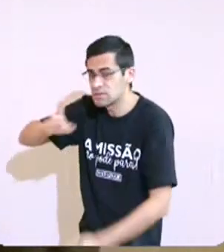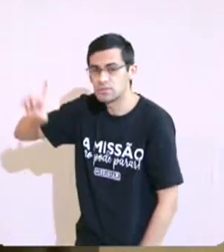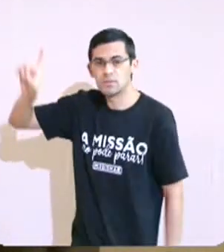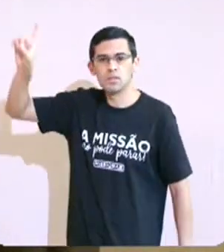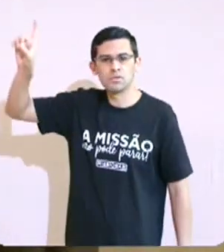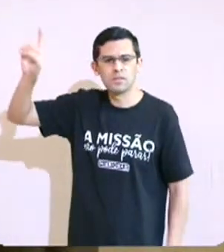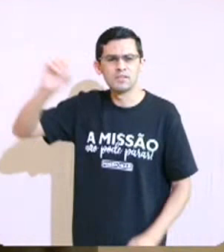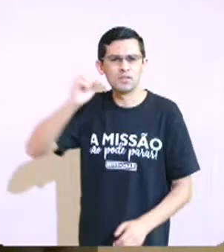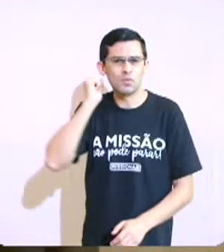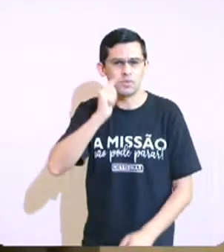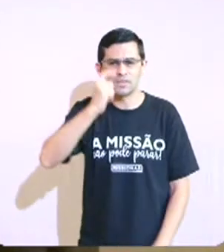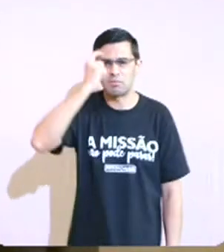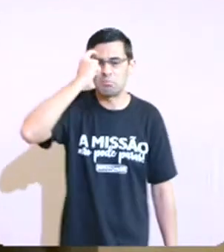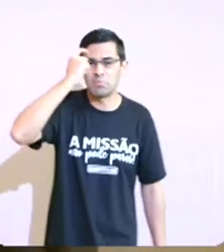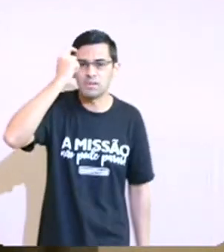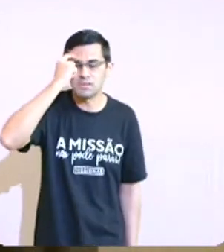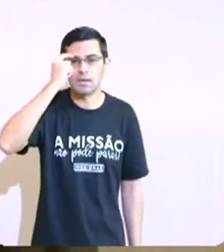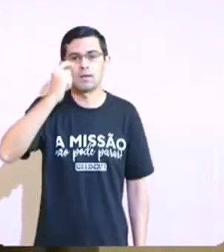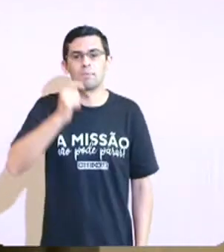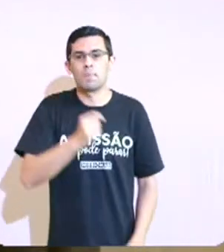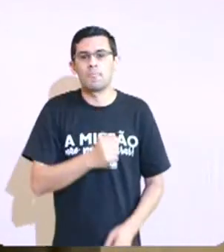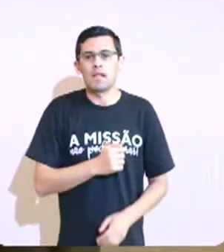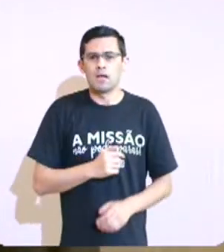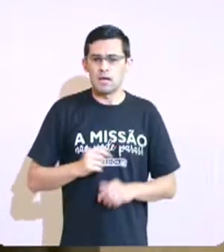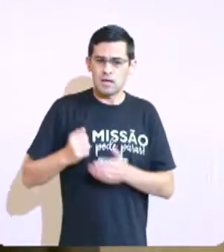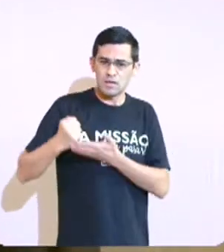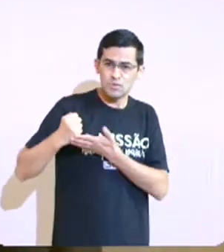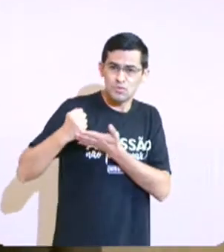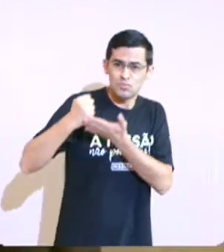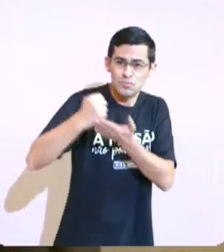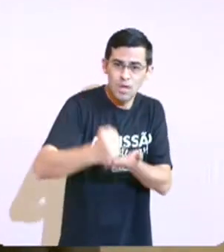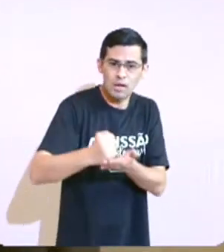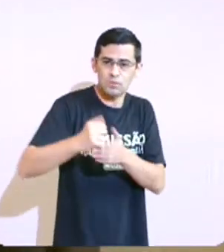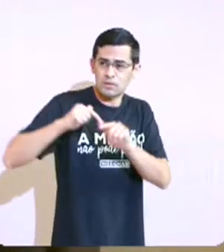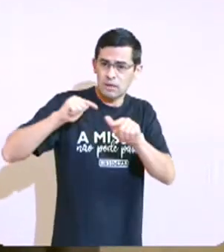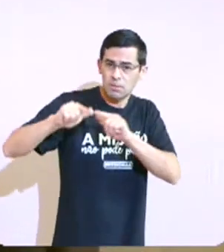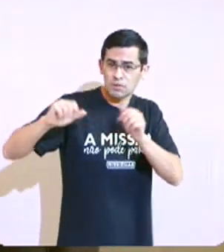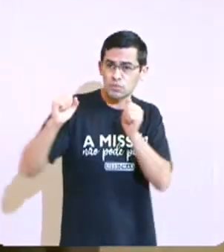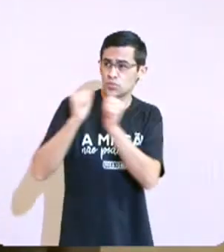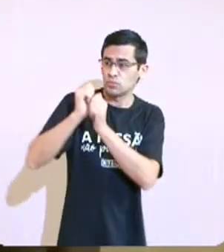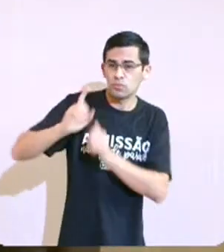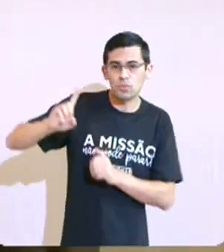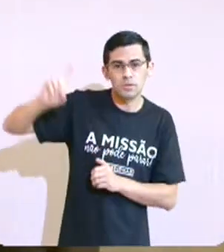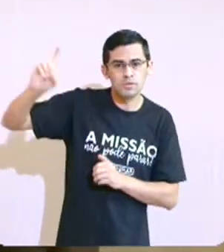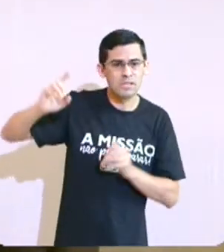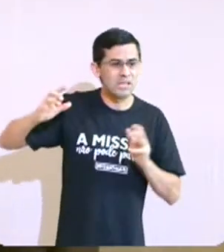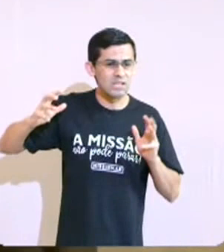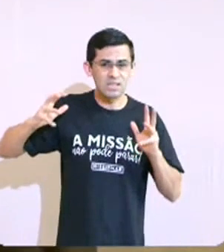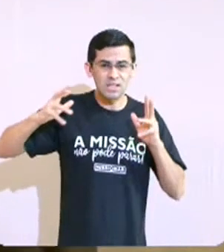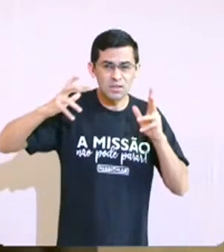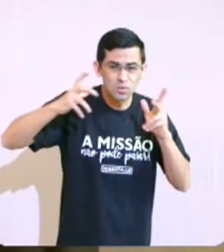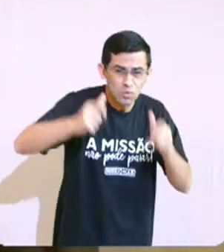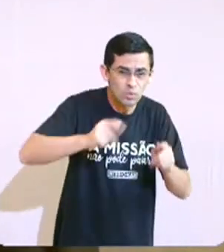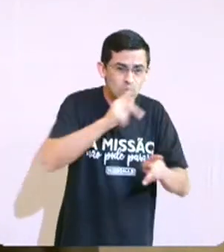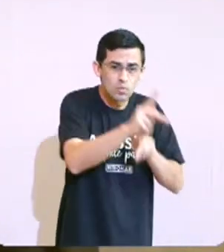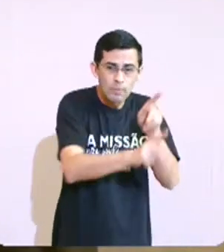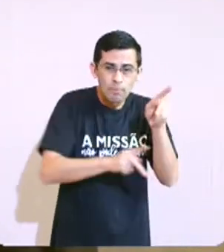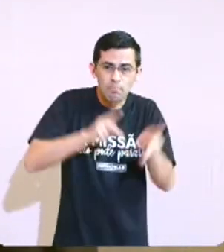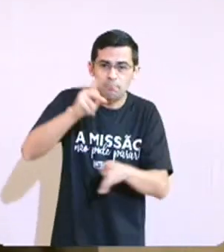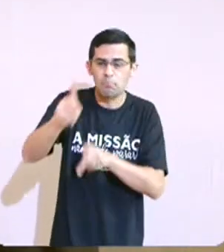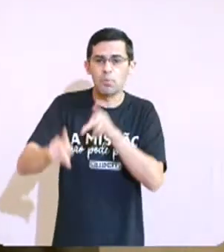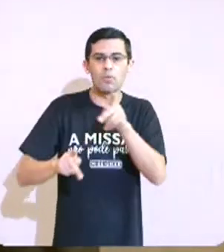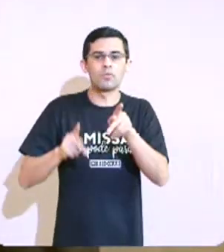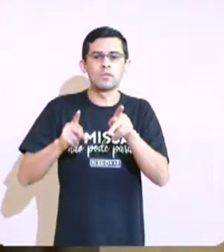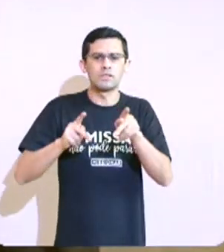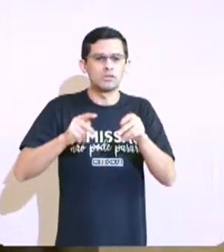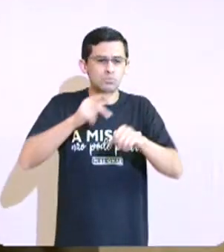consegue imaginar-se cooperando com Deus para que um povo todo um grupo, uma igreja de pessoas